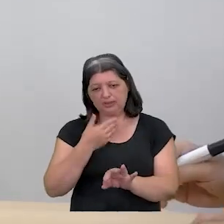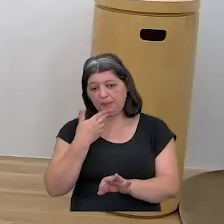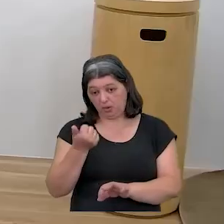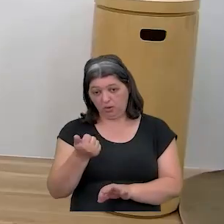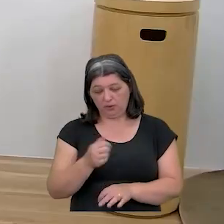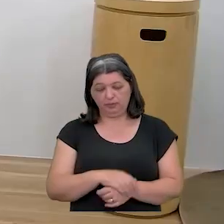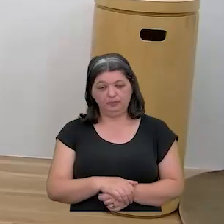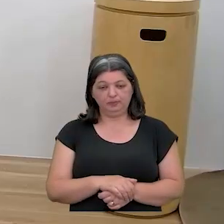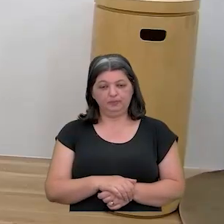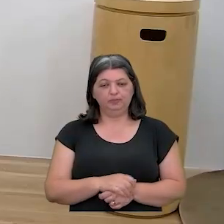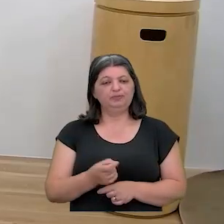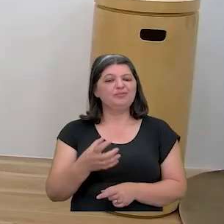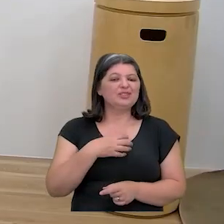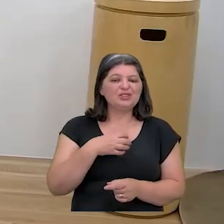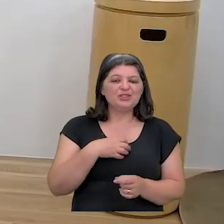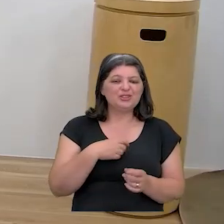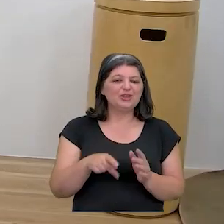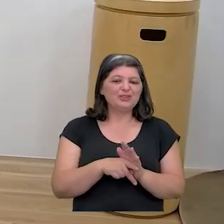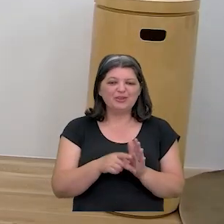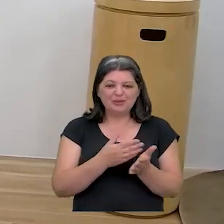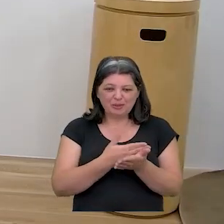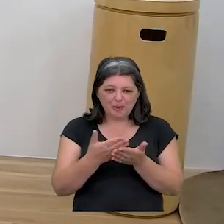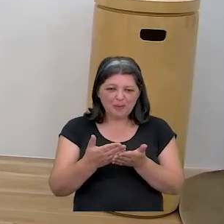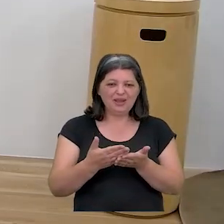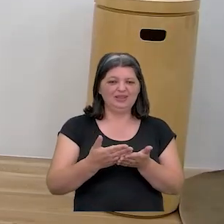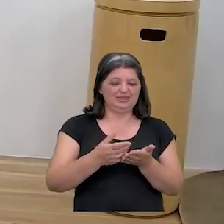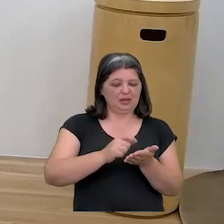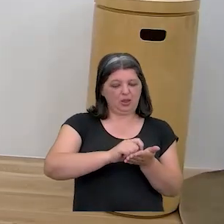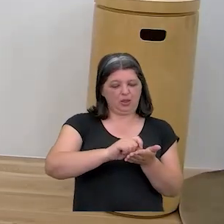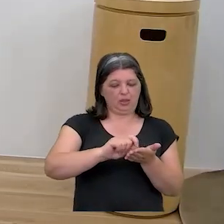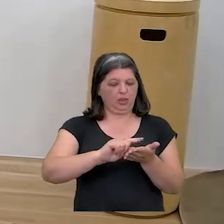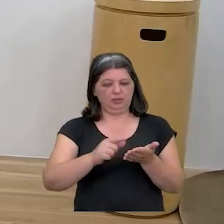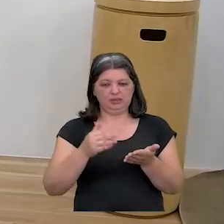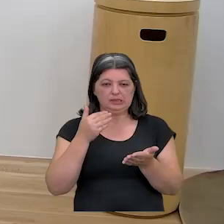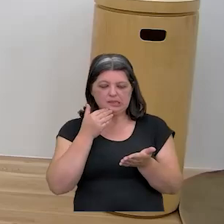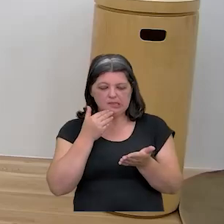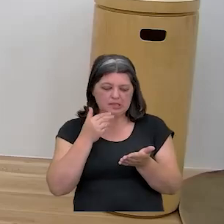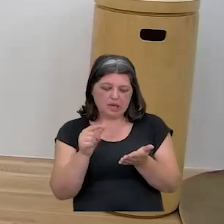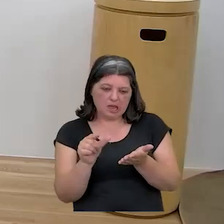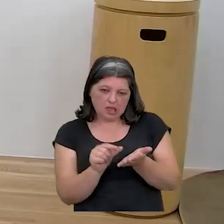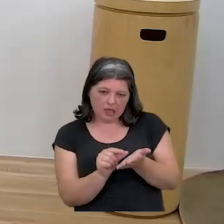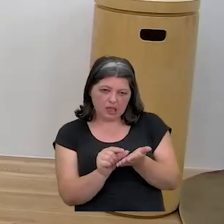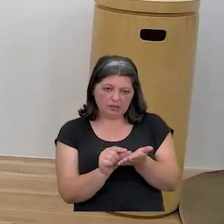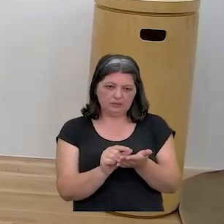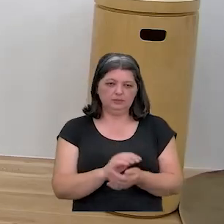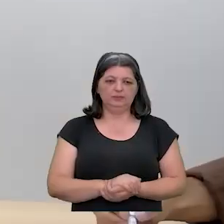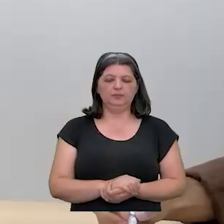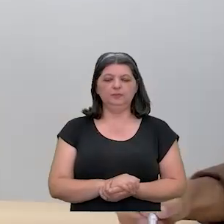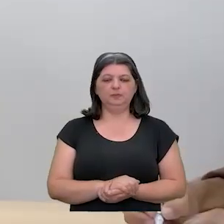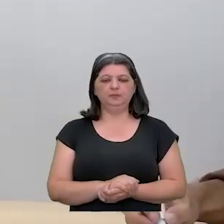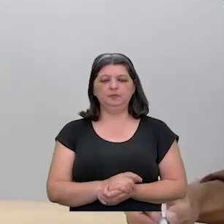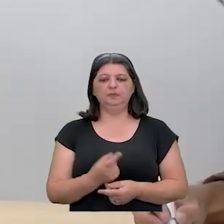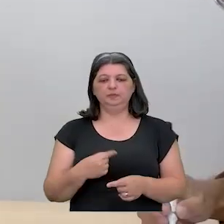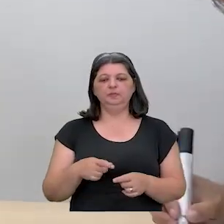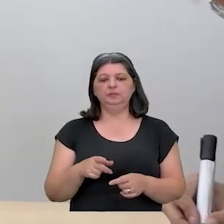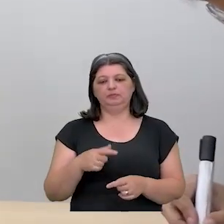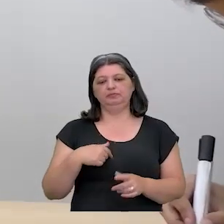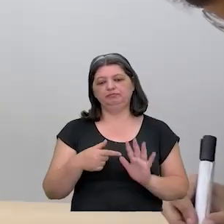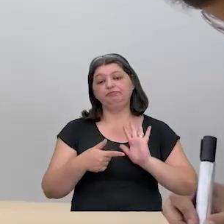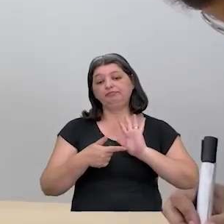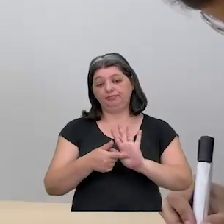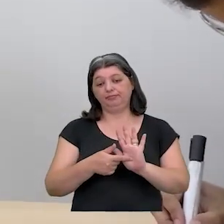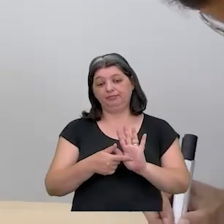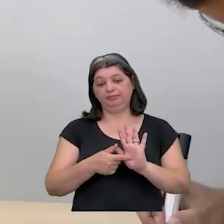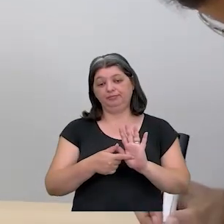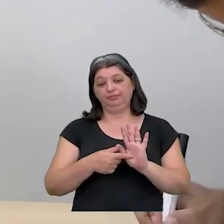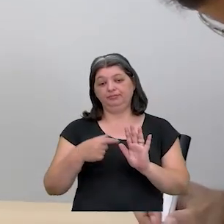aquele jeito quando você começa meio no meio e tem que espremer as letras no final. Eu sei, você não calculou bem, né? Enquanto pro Anderson termino dele, eu vou mostrar a minha. Ó,